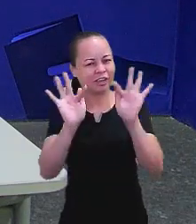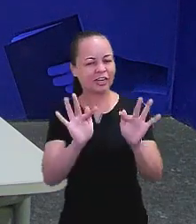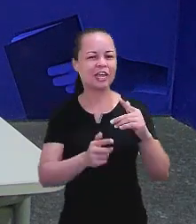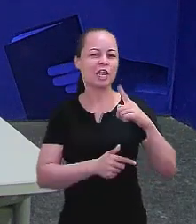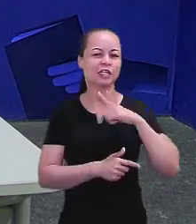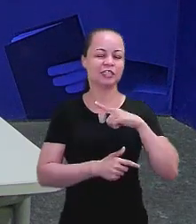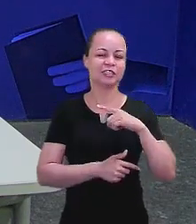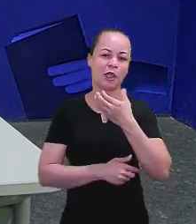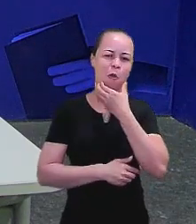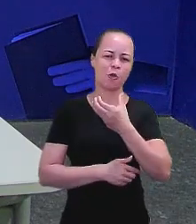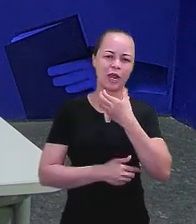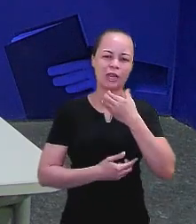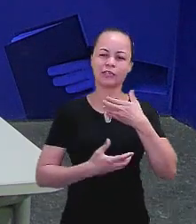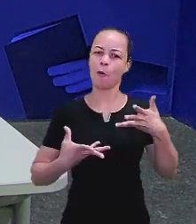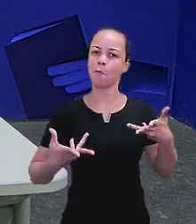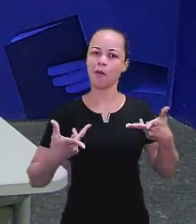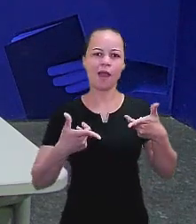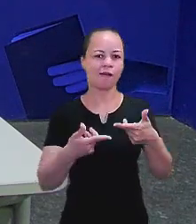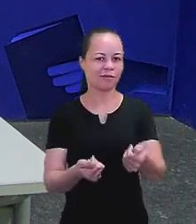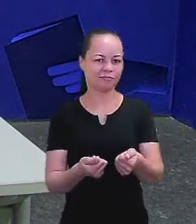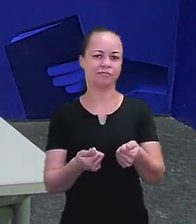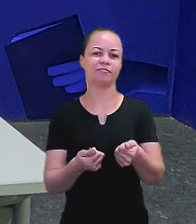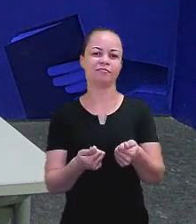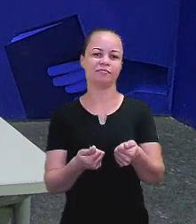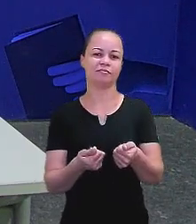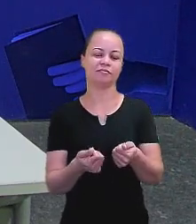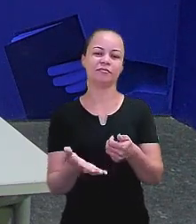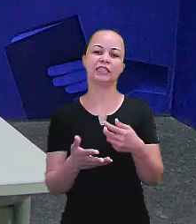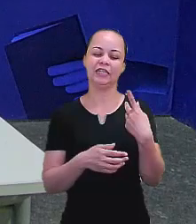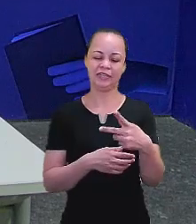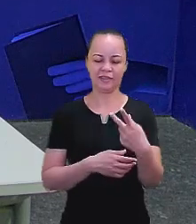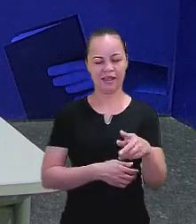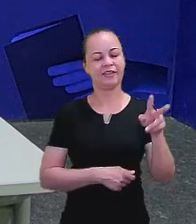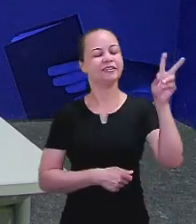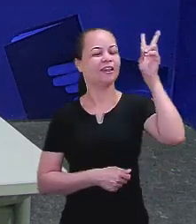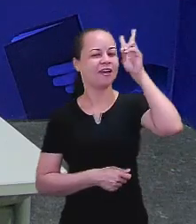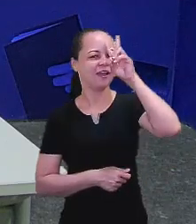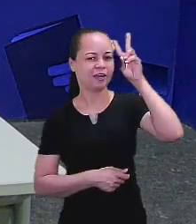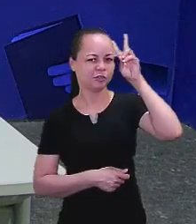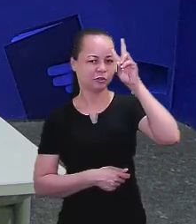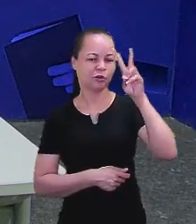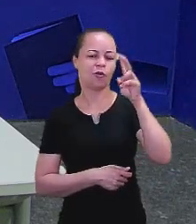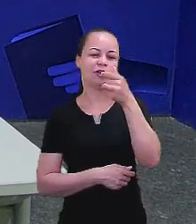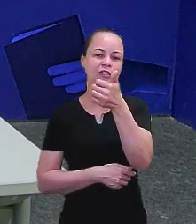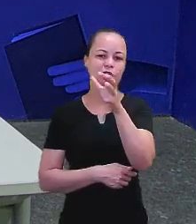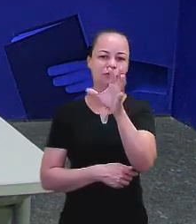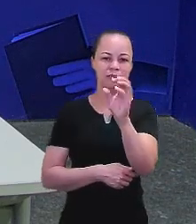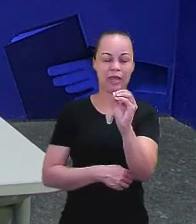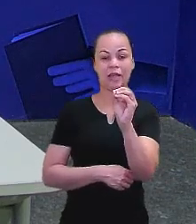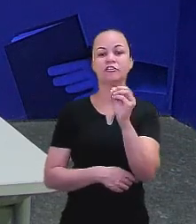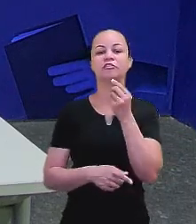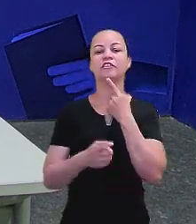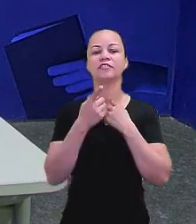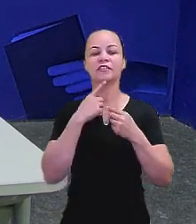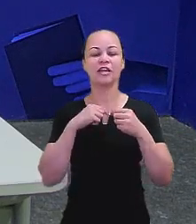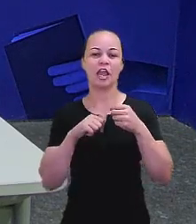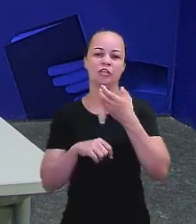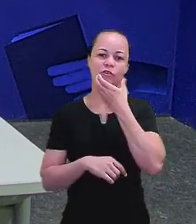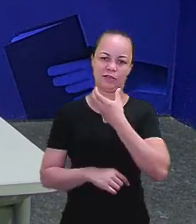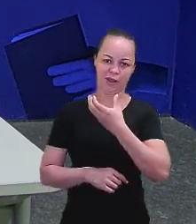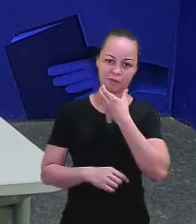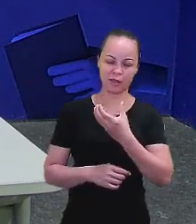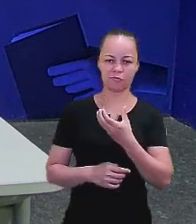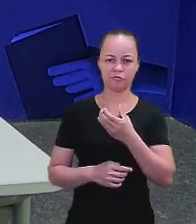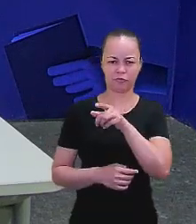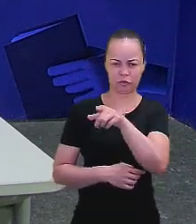Natal maravilhoso. E essa foi a história, os 10 desejos de Natal. Vocês